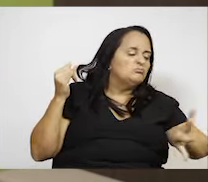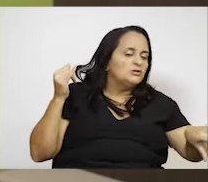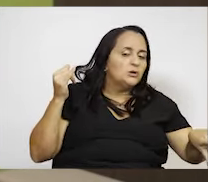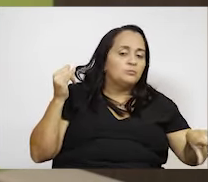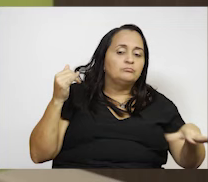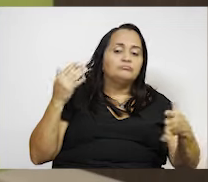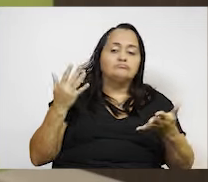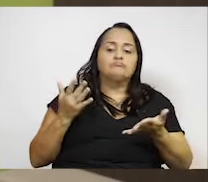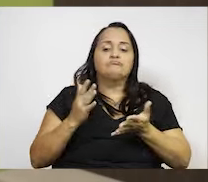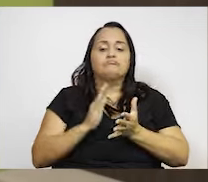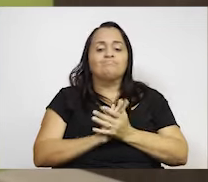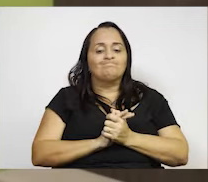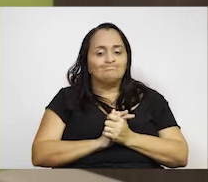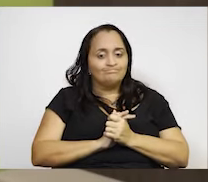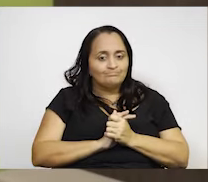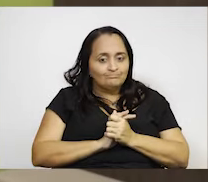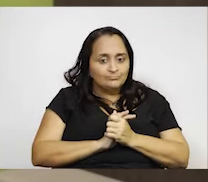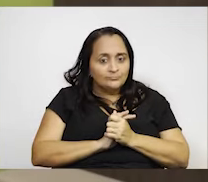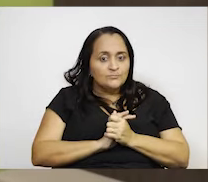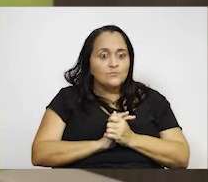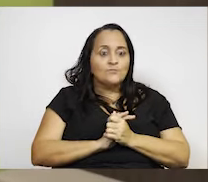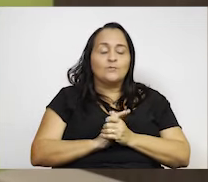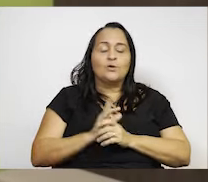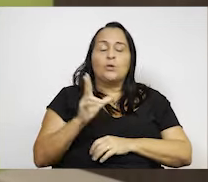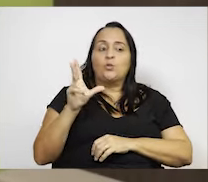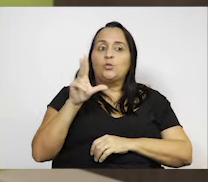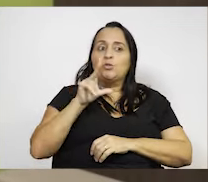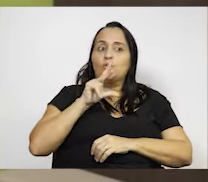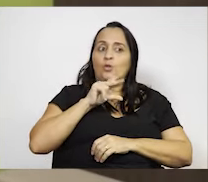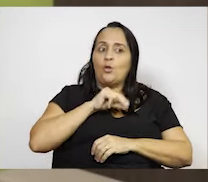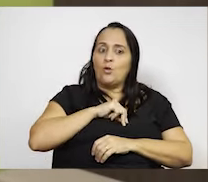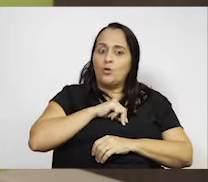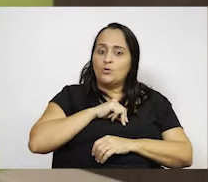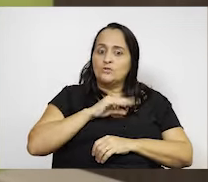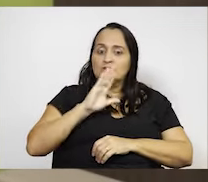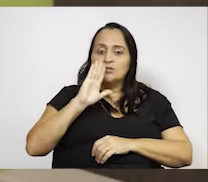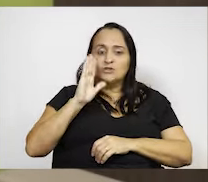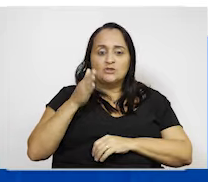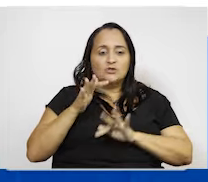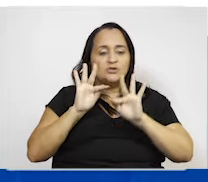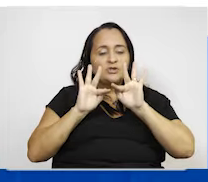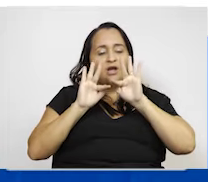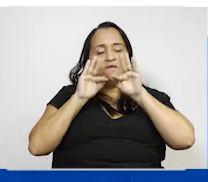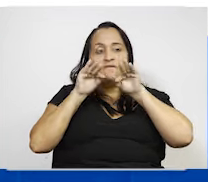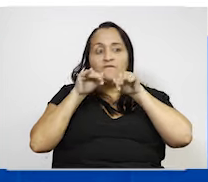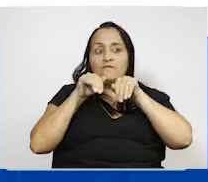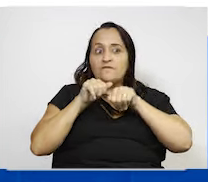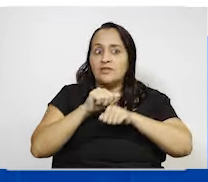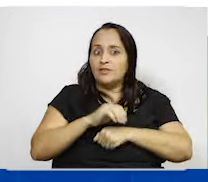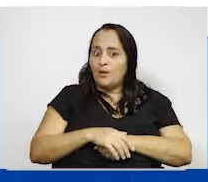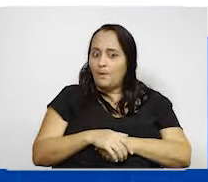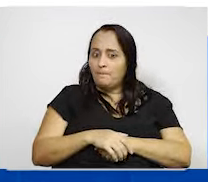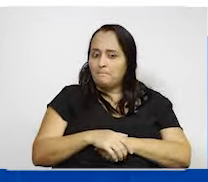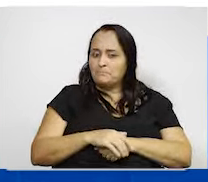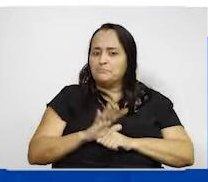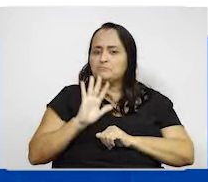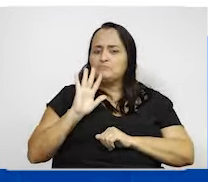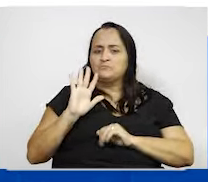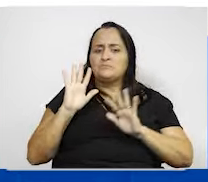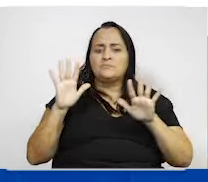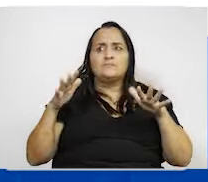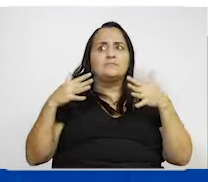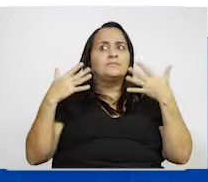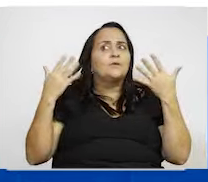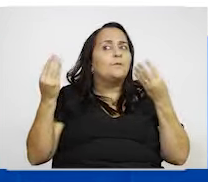sua ideia. Nossa, a gente já está chegando ao final dessa matéria. E quais serão os próximos passos